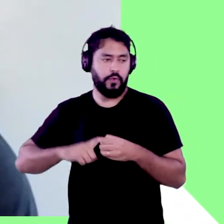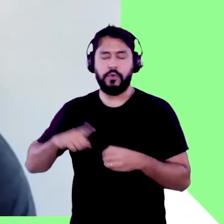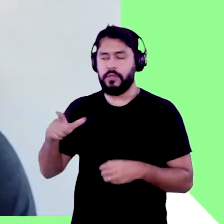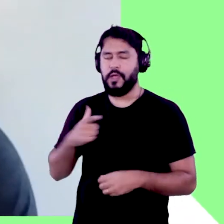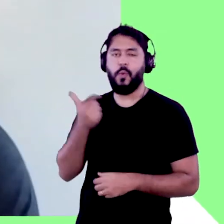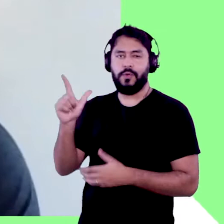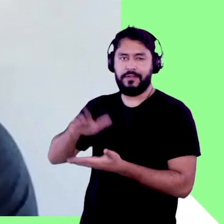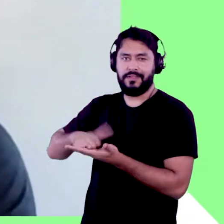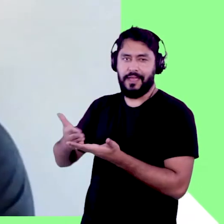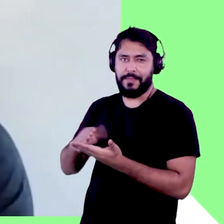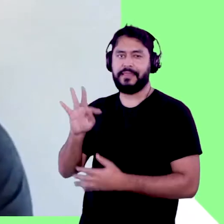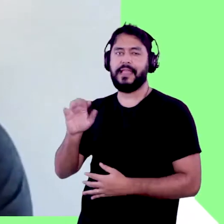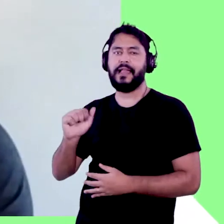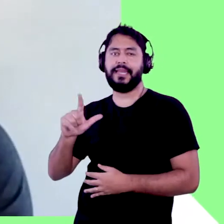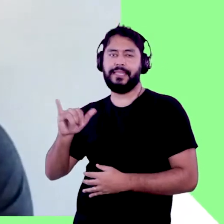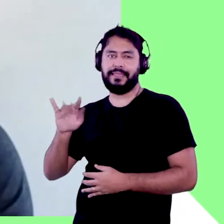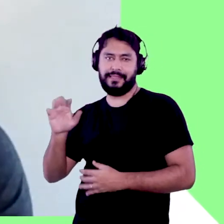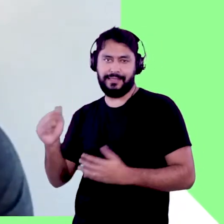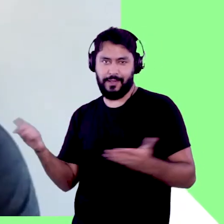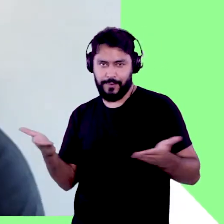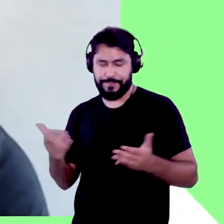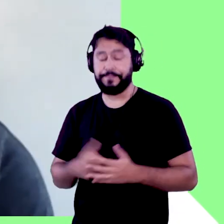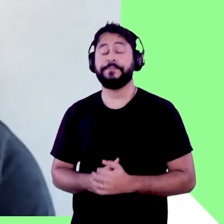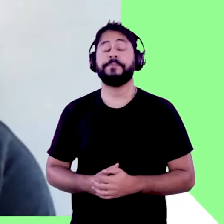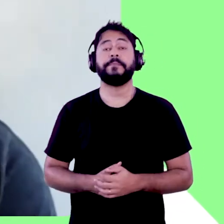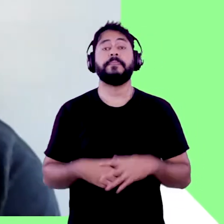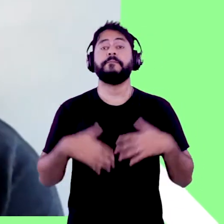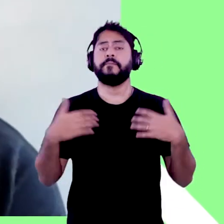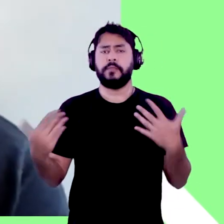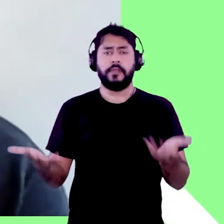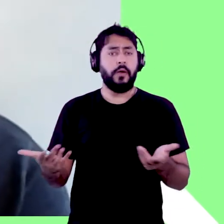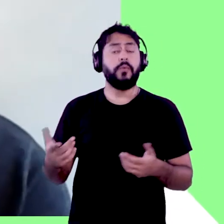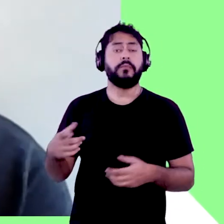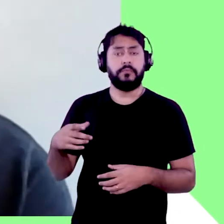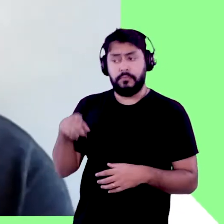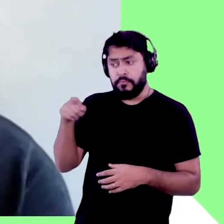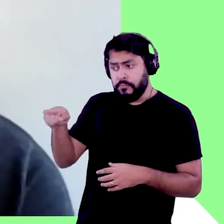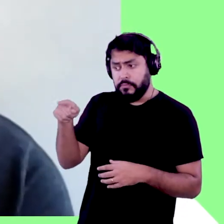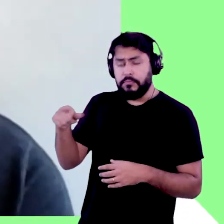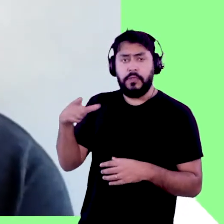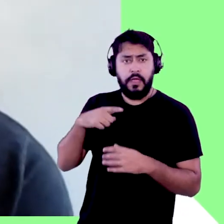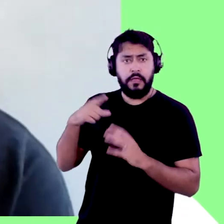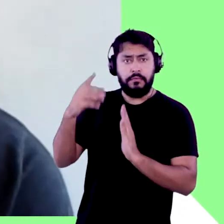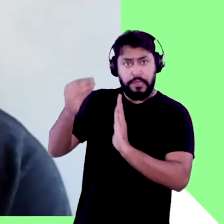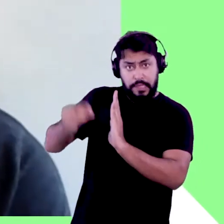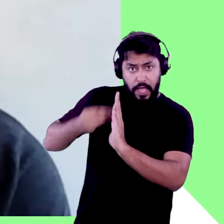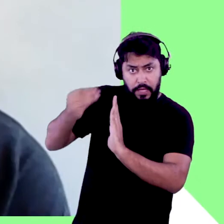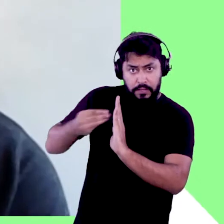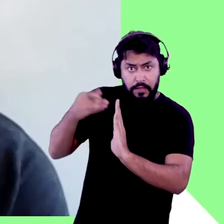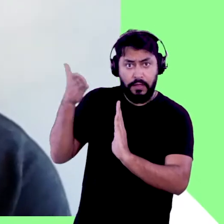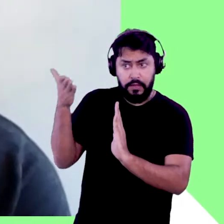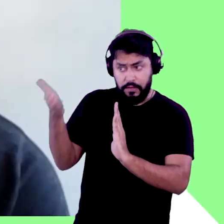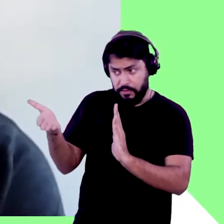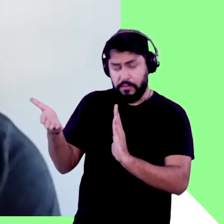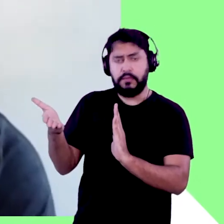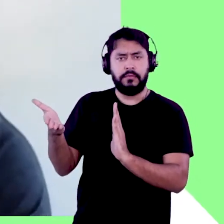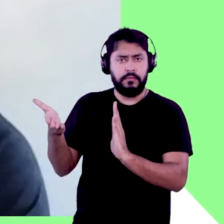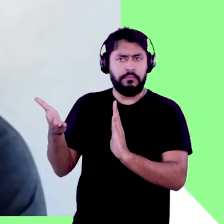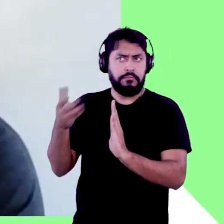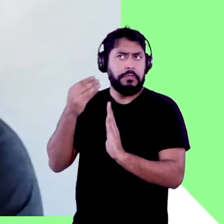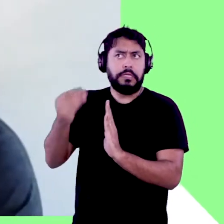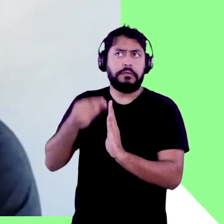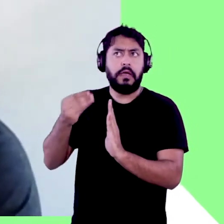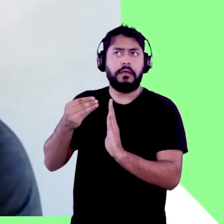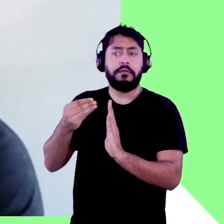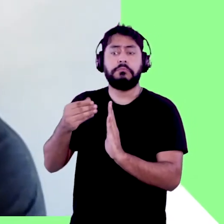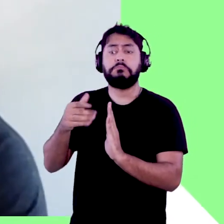agora. Se a gente está falando design, aí a questão é design para quem?